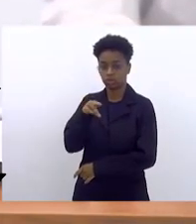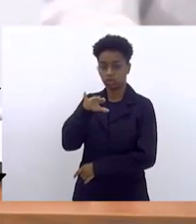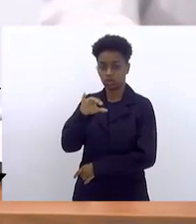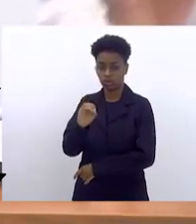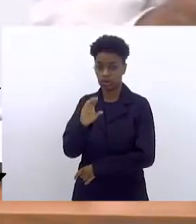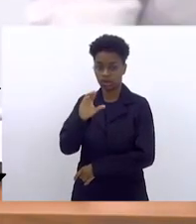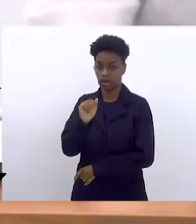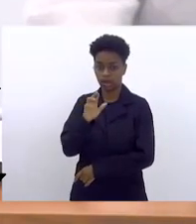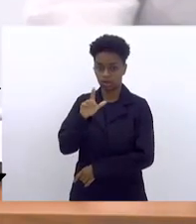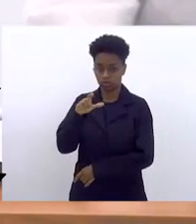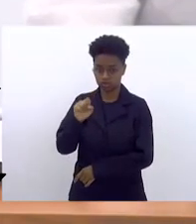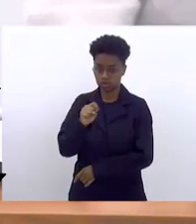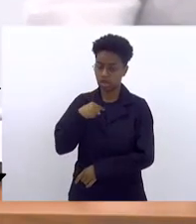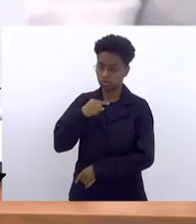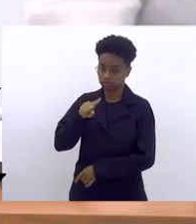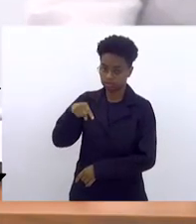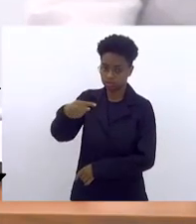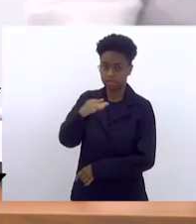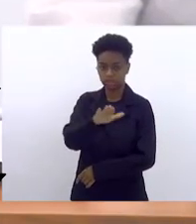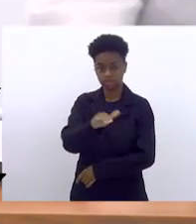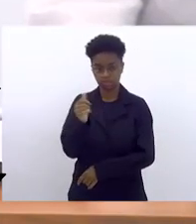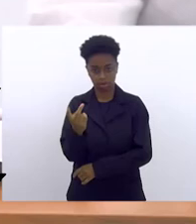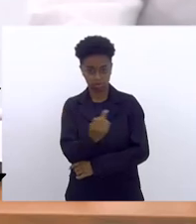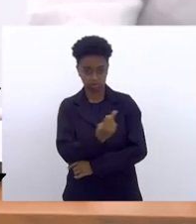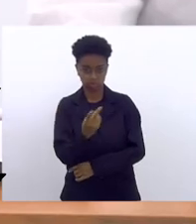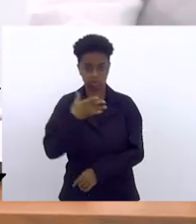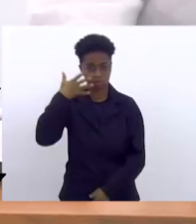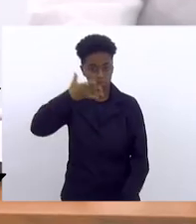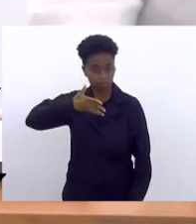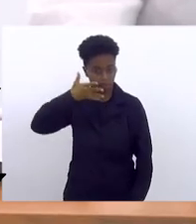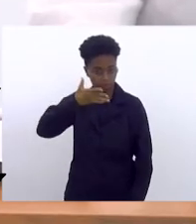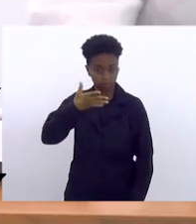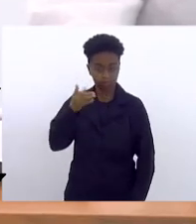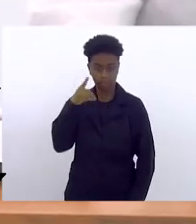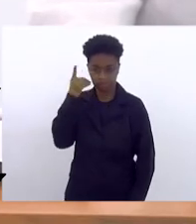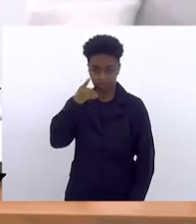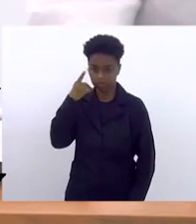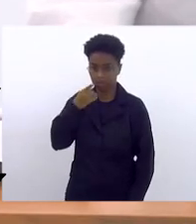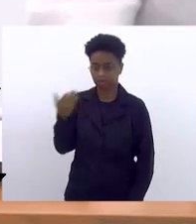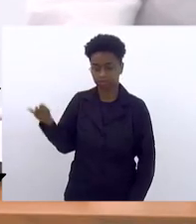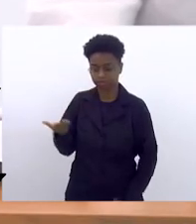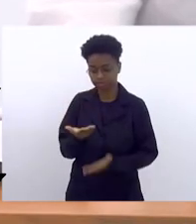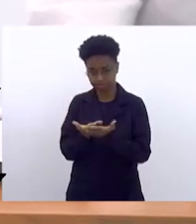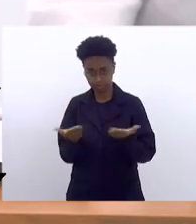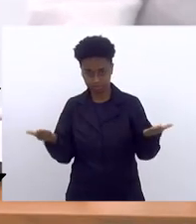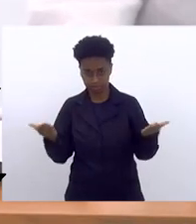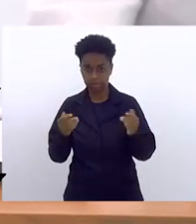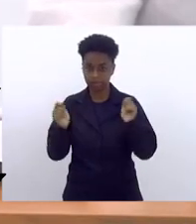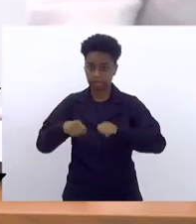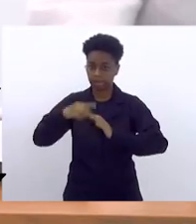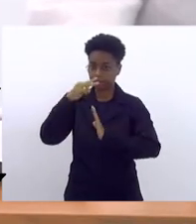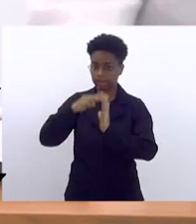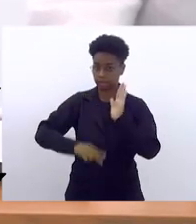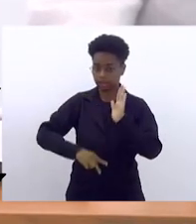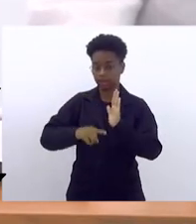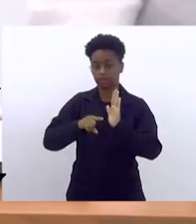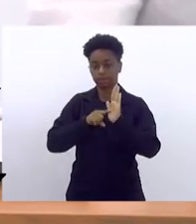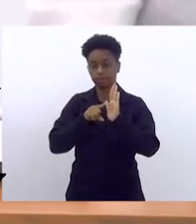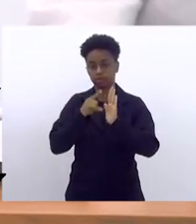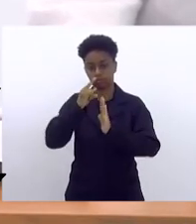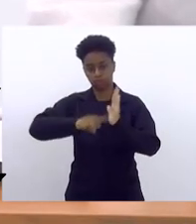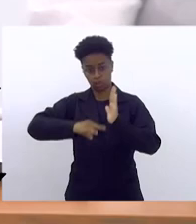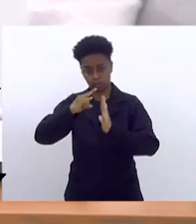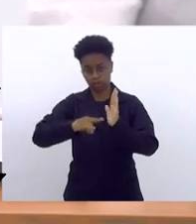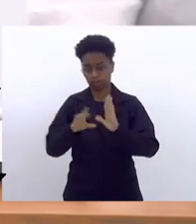vou chamar depois a fala dos nobres deputados aqui presentes para ler a nota que os pesquisadores